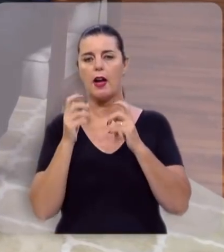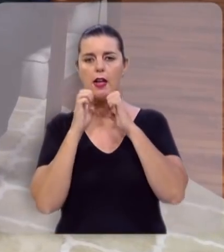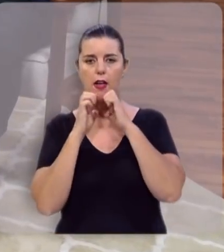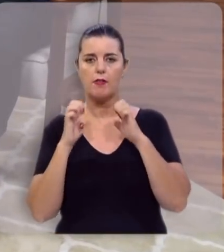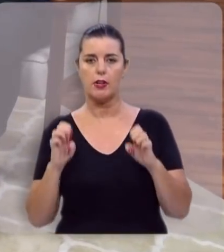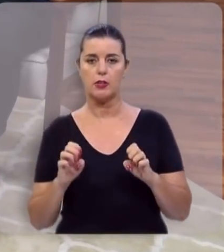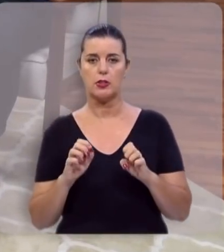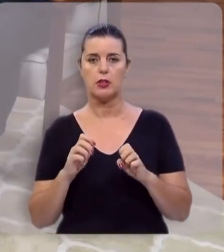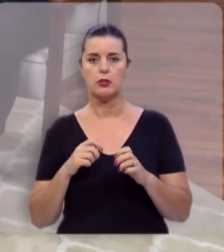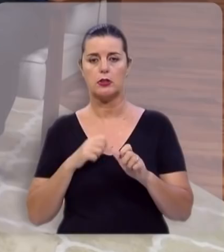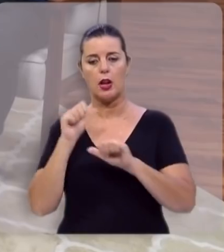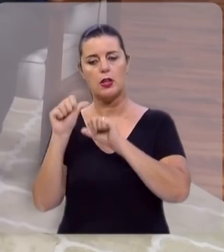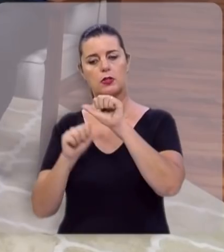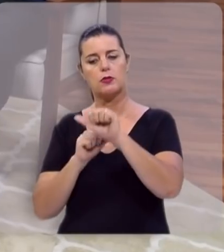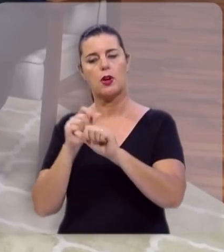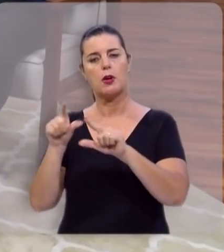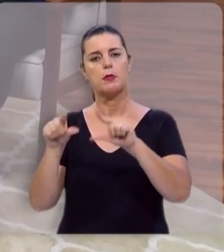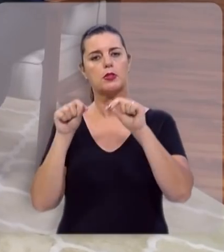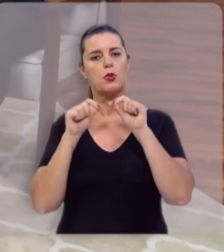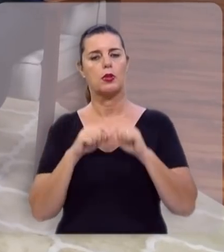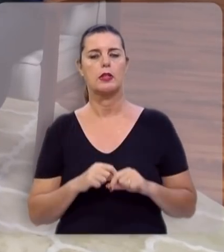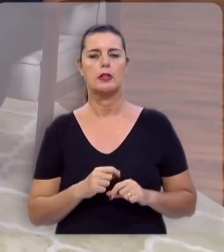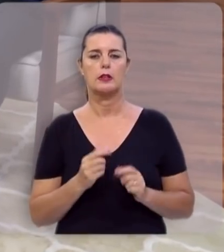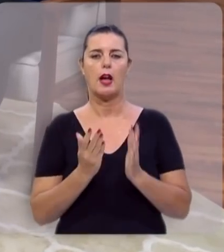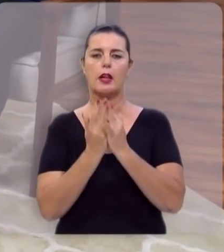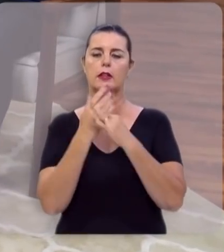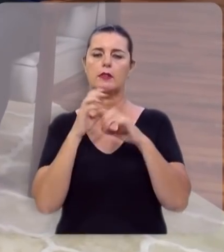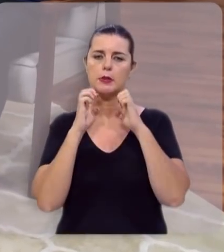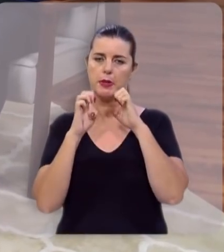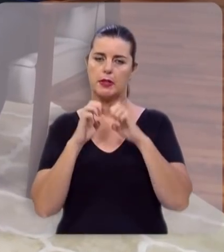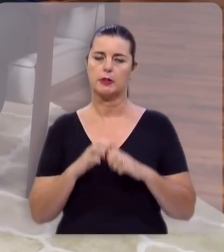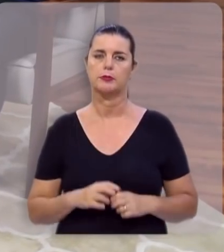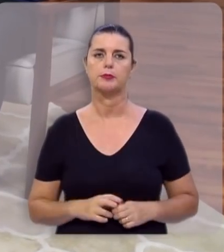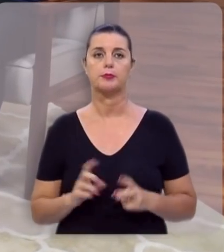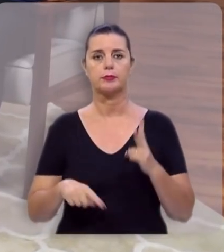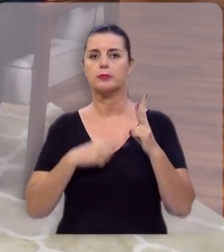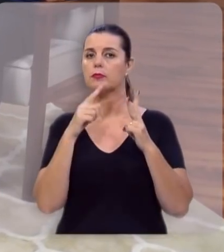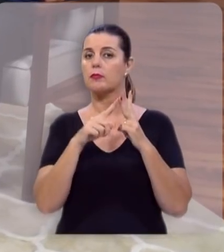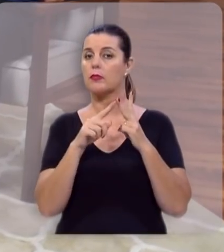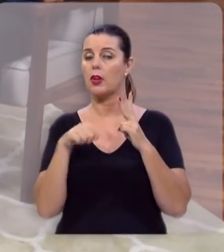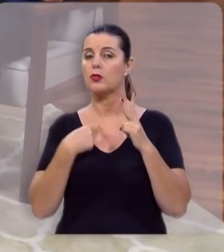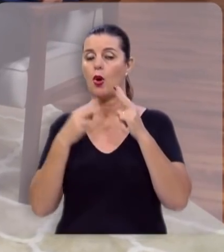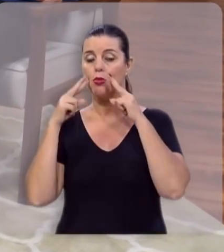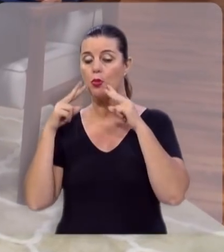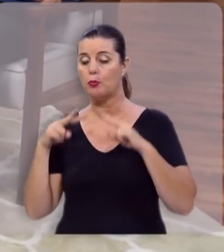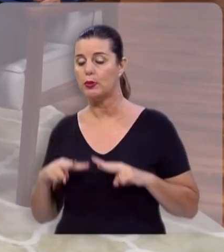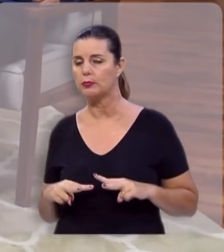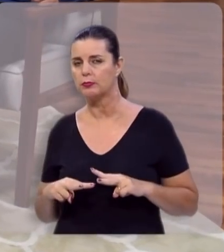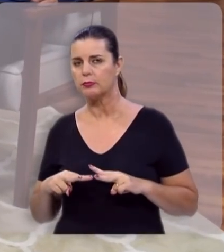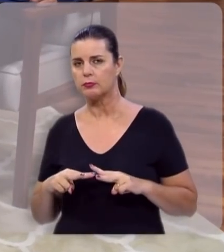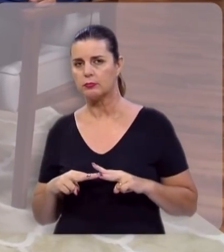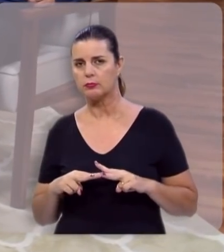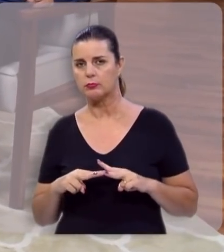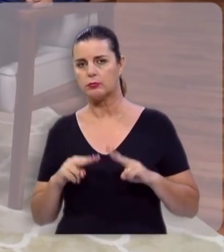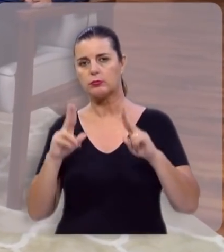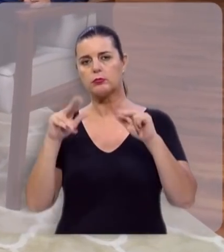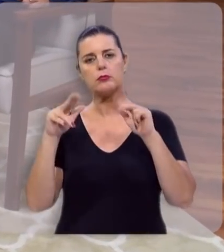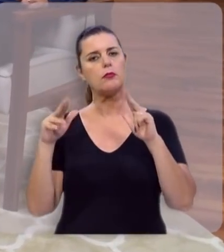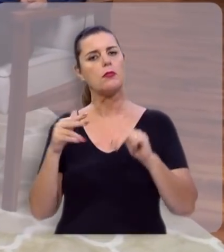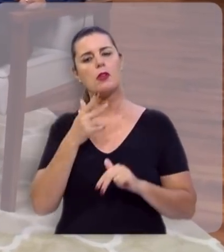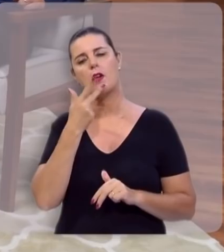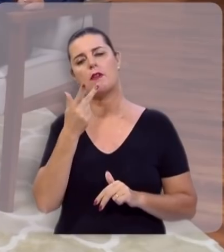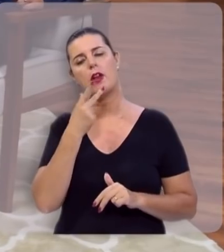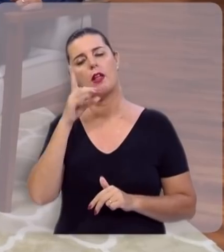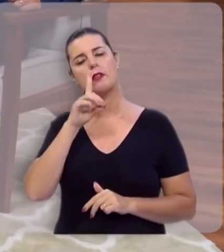o Evangelho, para que ele converta os seus eleitos por meio desta pregação. Em segundo lugar, devemos ser humildes e